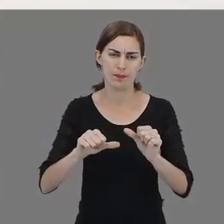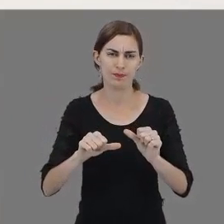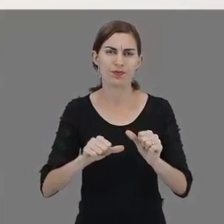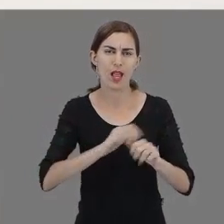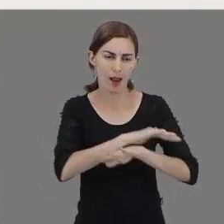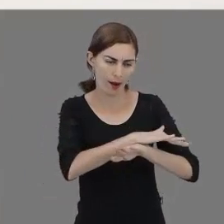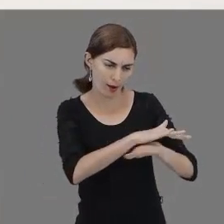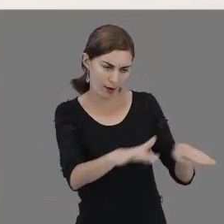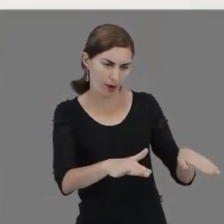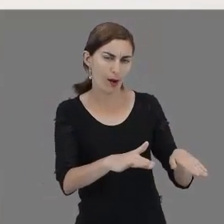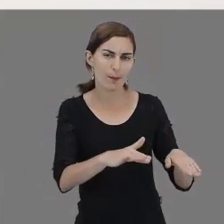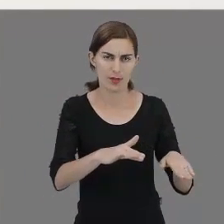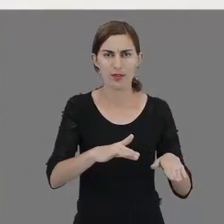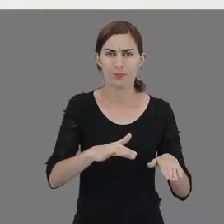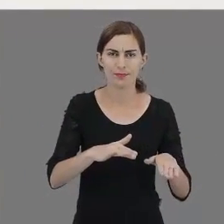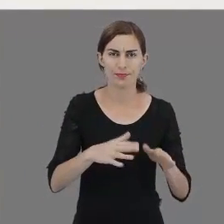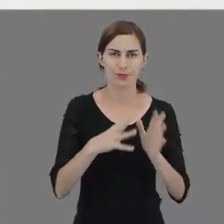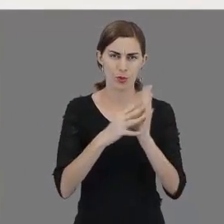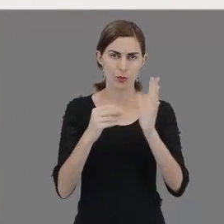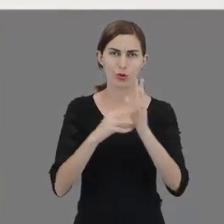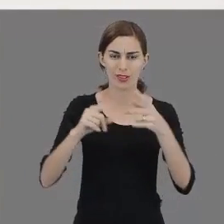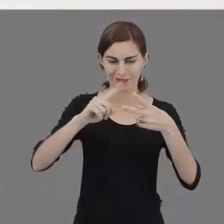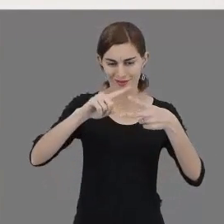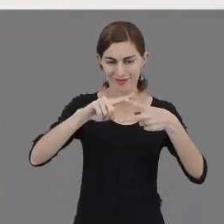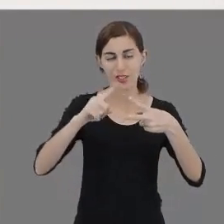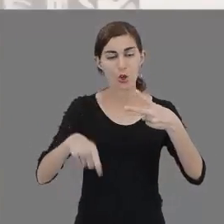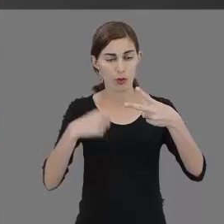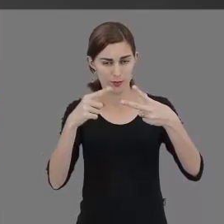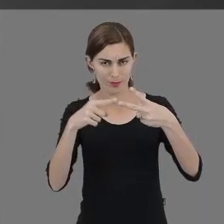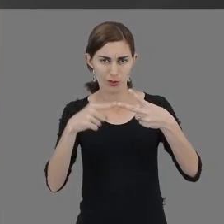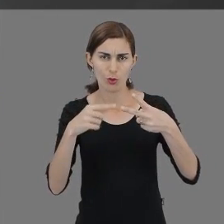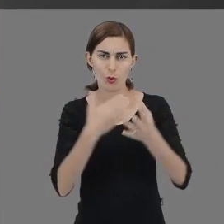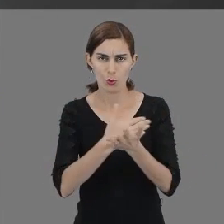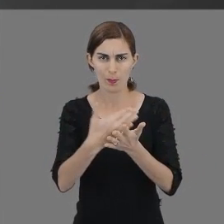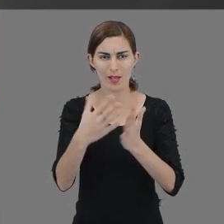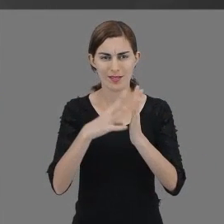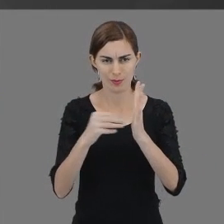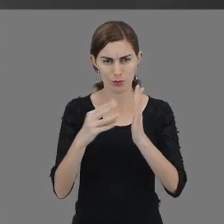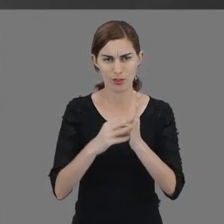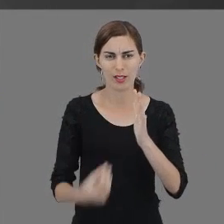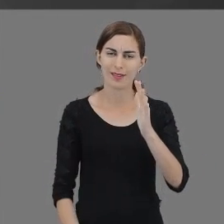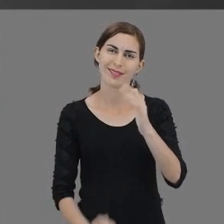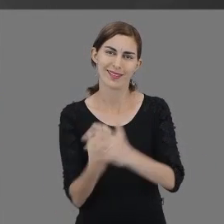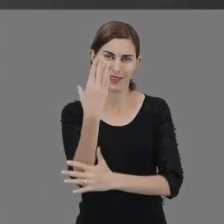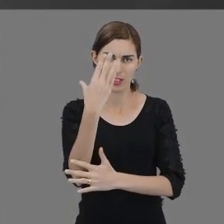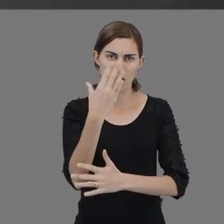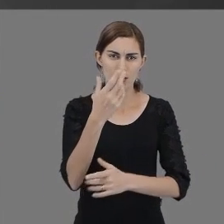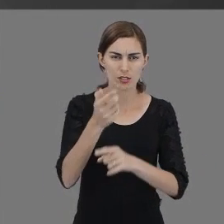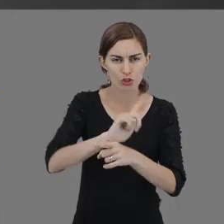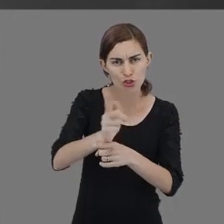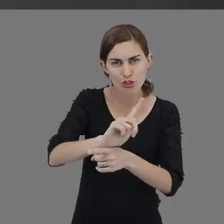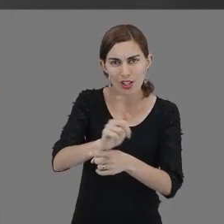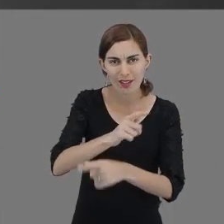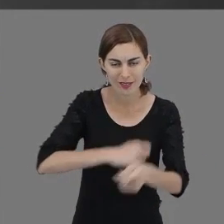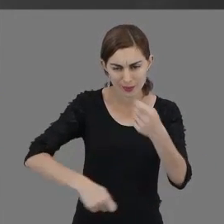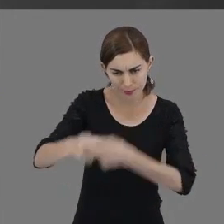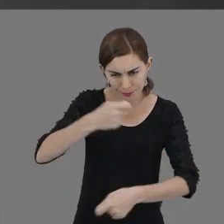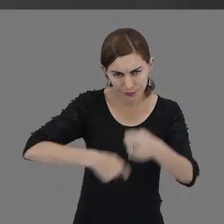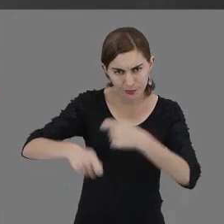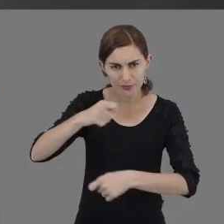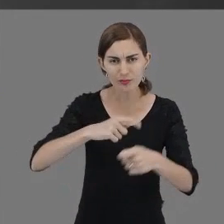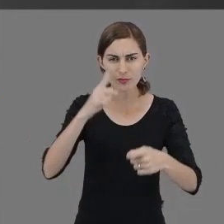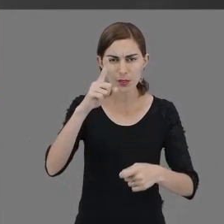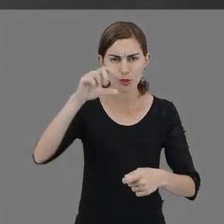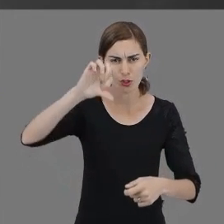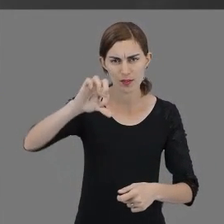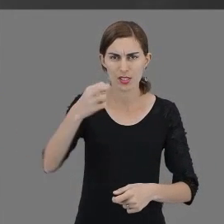né? Então, ele se inicia no governo de Getúlio Vargas, com a criação do Departamento Administrativo do Serviço Público, em